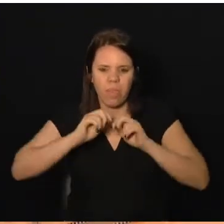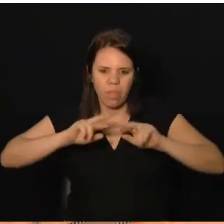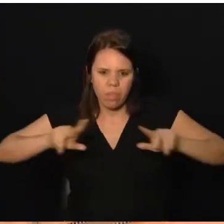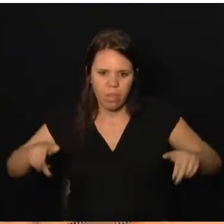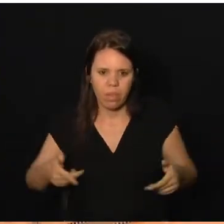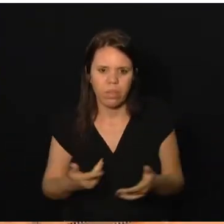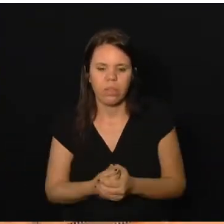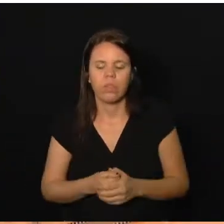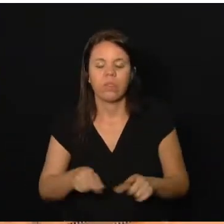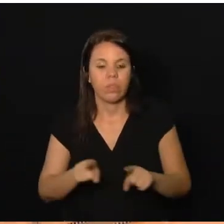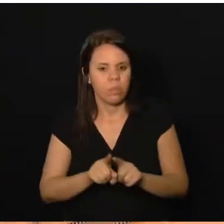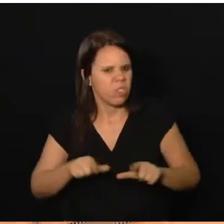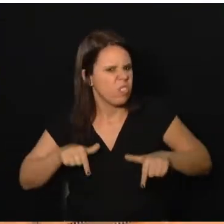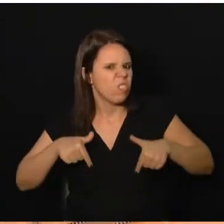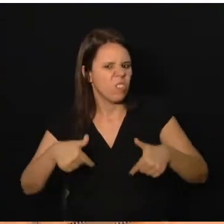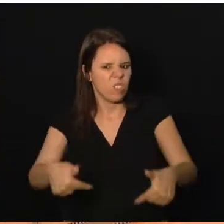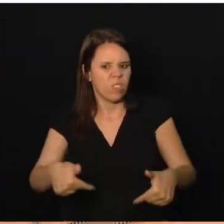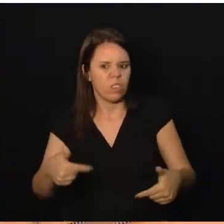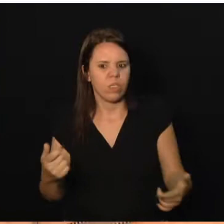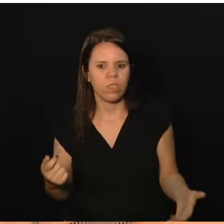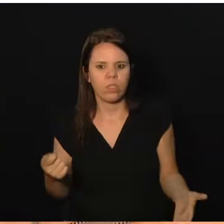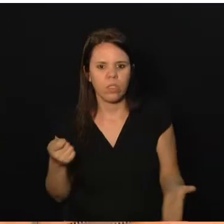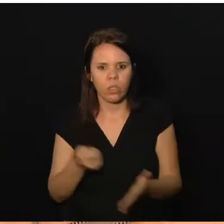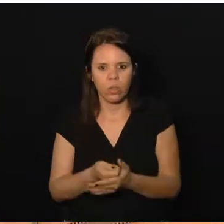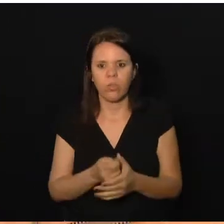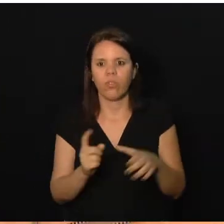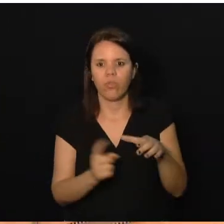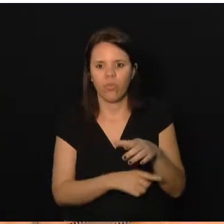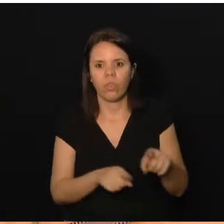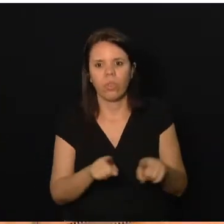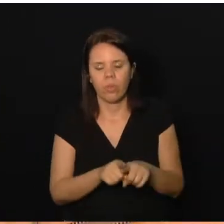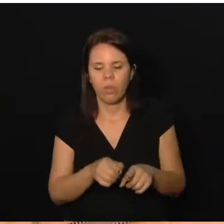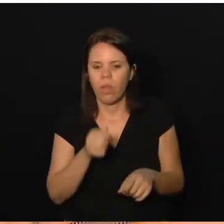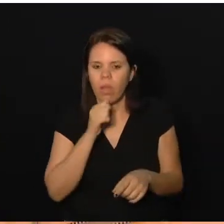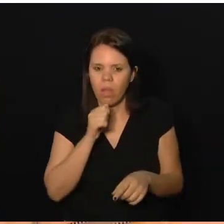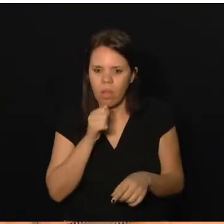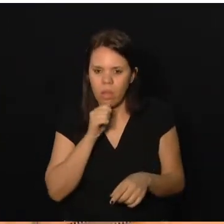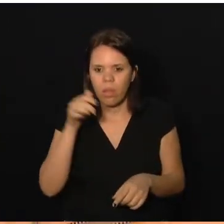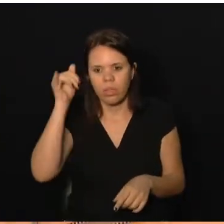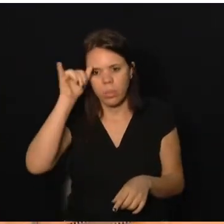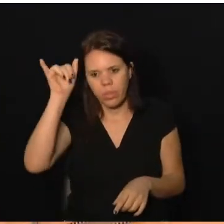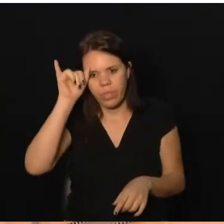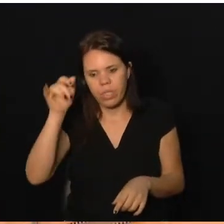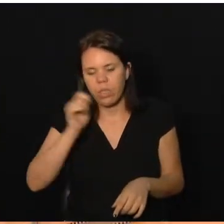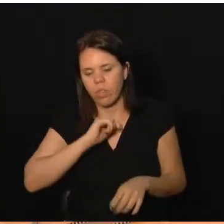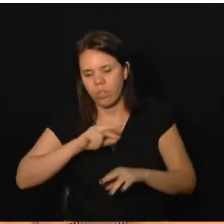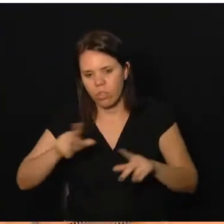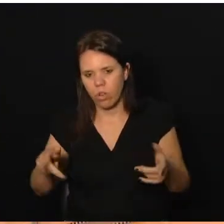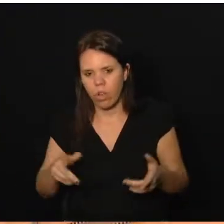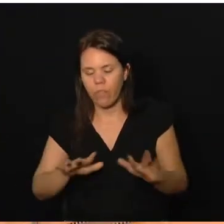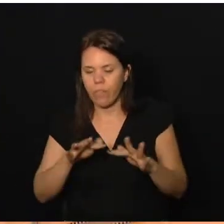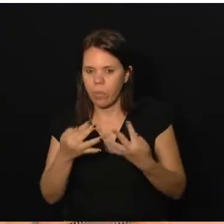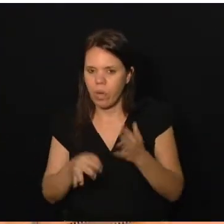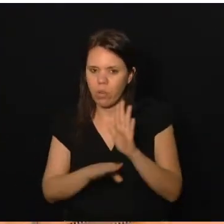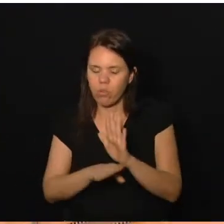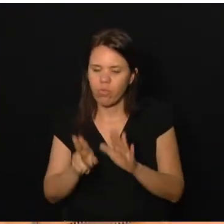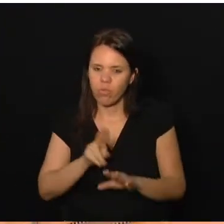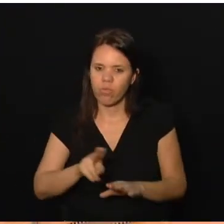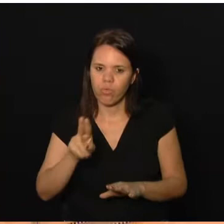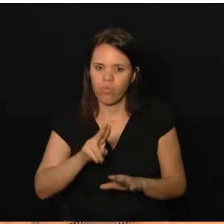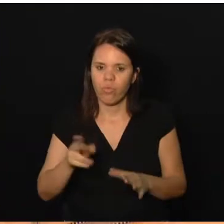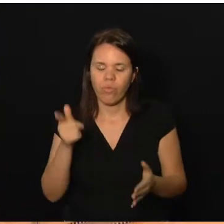intervenção. Então, quando está ainda em prevenção, eu acredito que a família, usando aquele processo funcional, ela